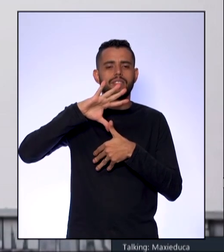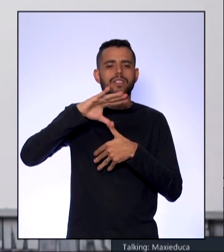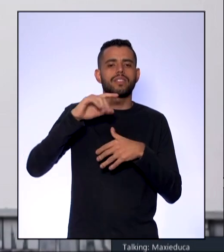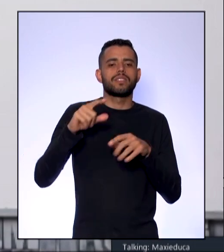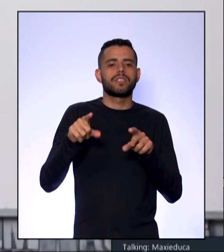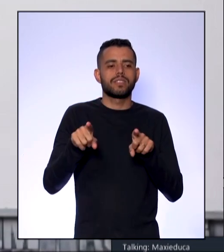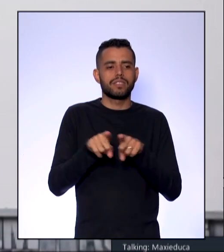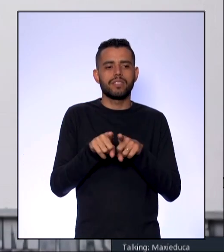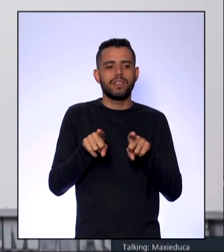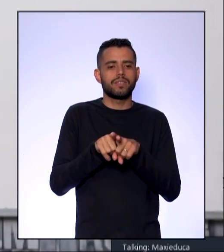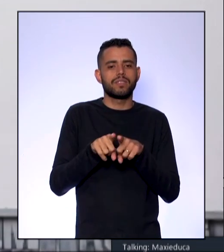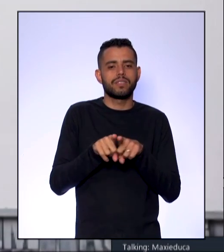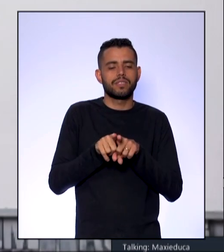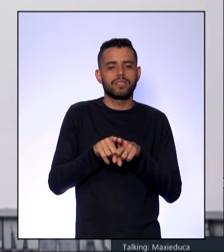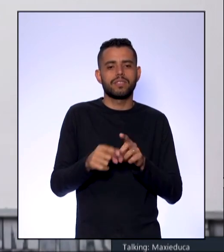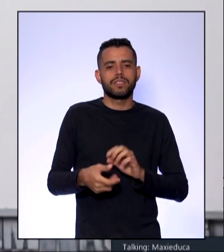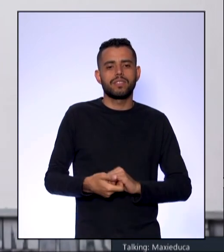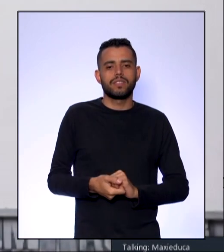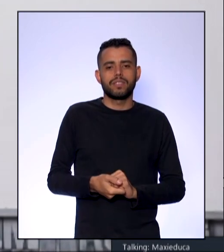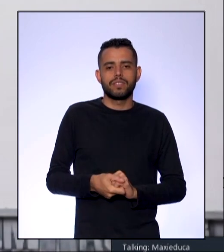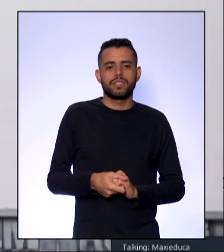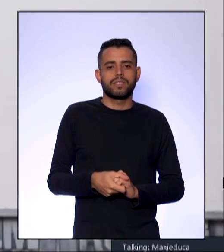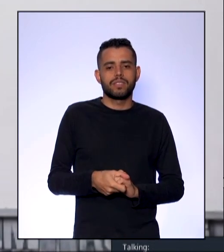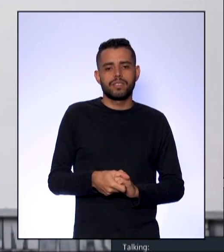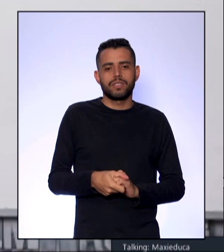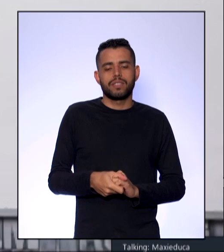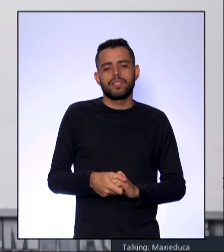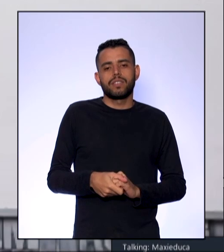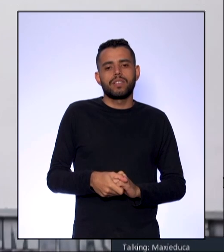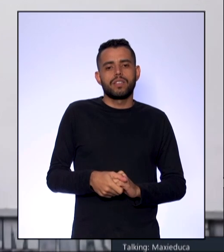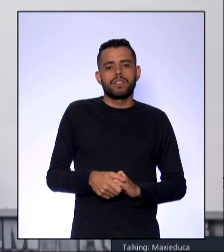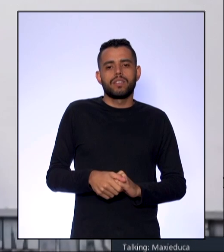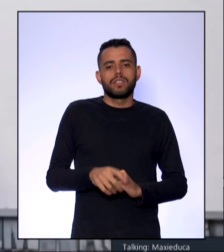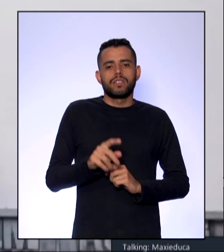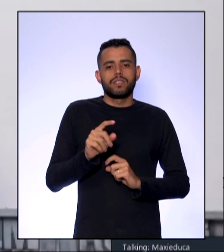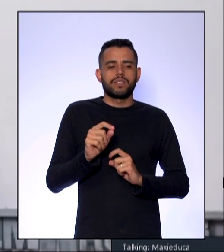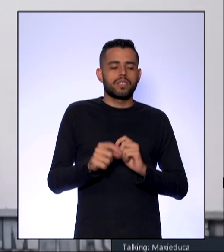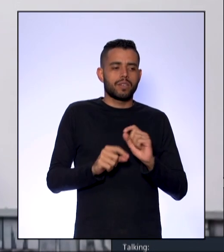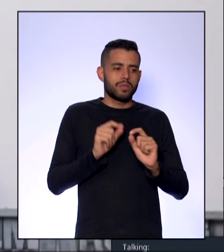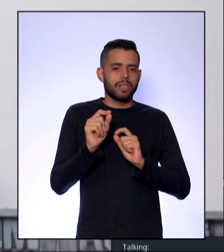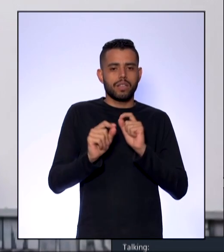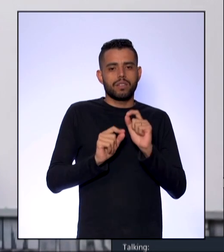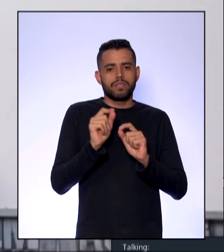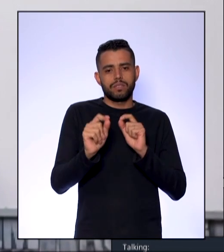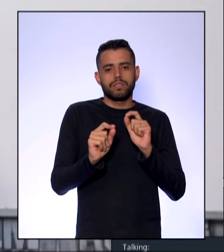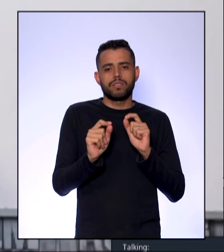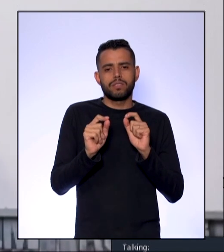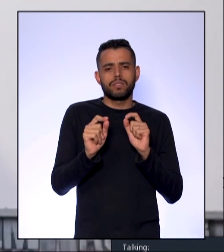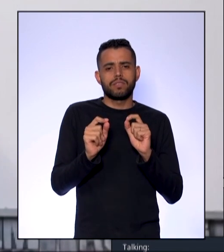grande representatividade para a gente. Em especial, nós temos que lembrar